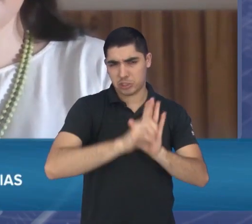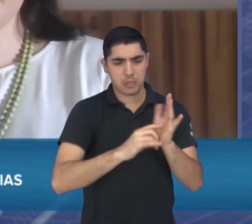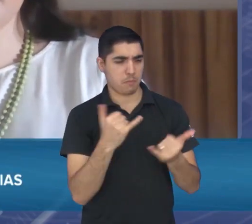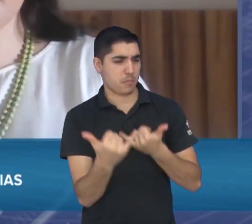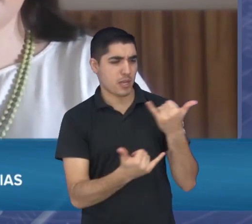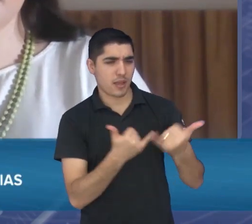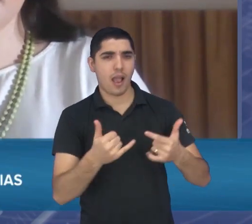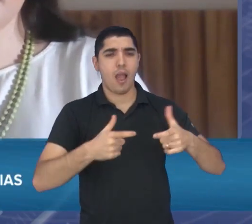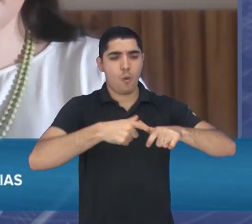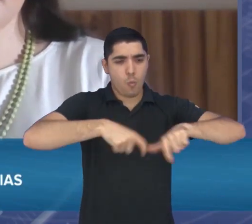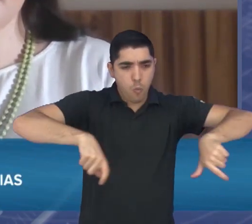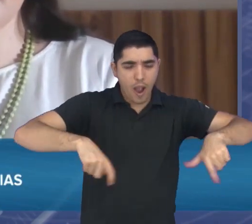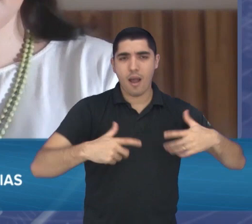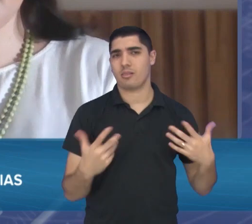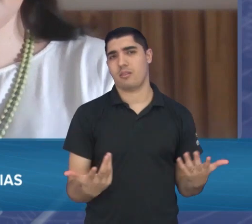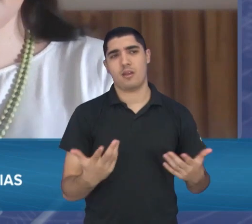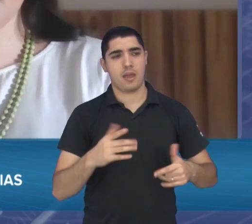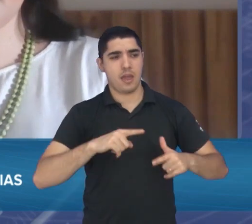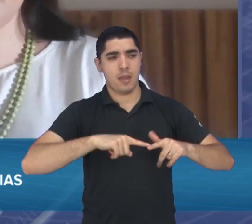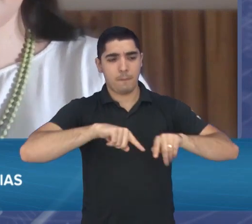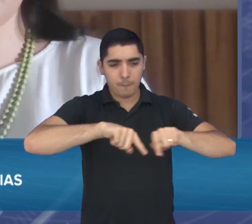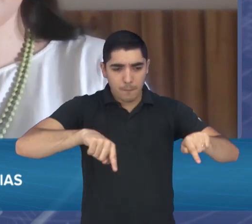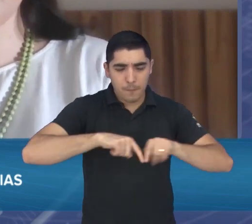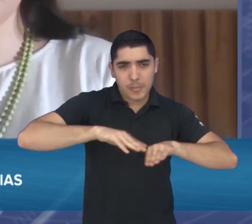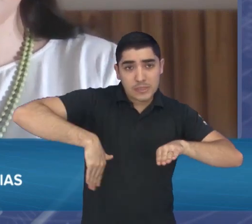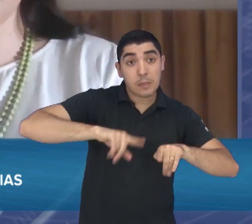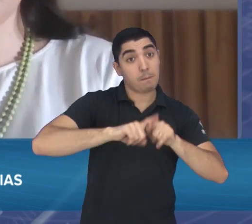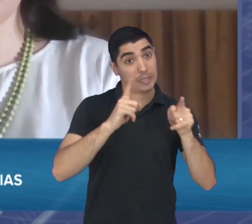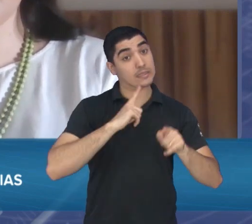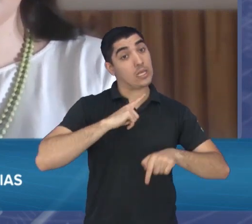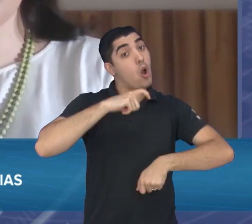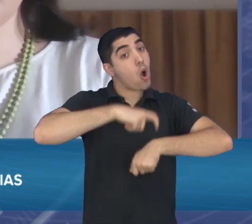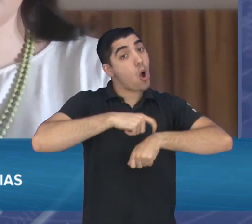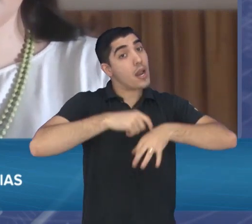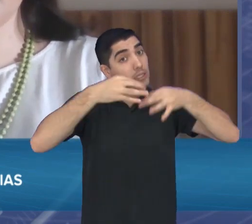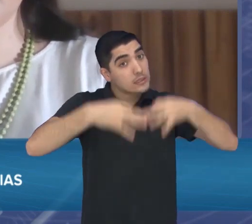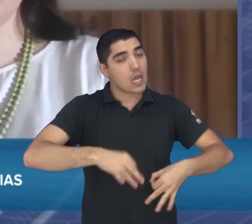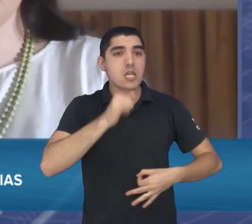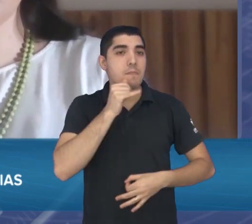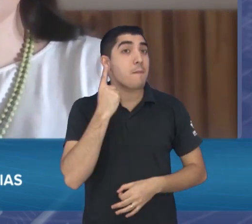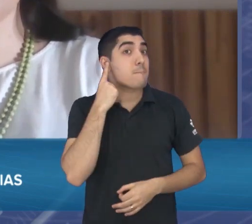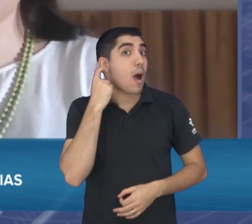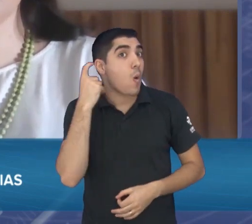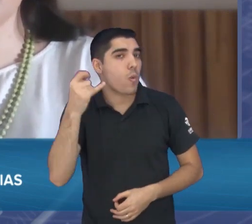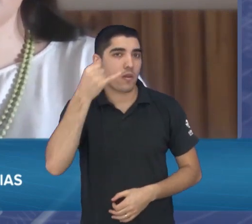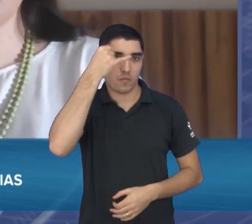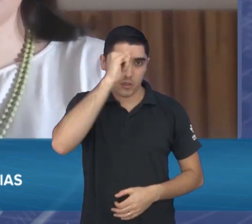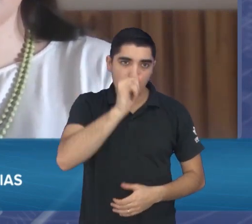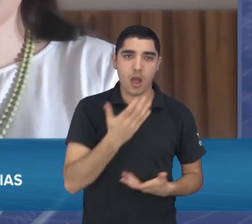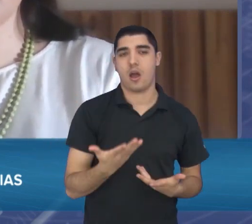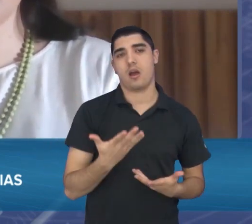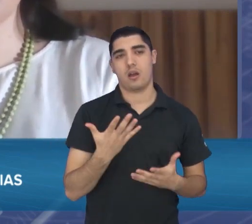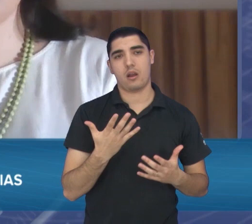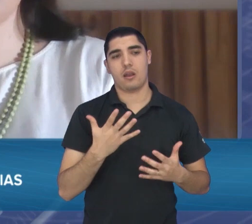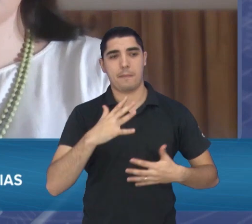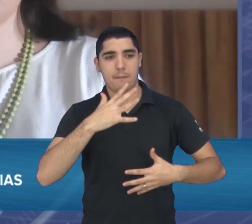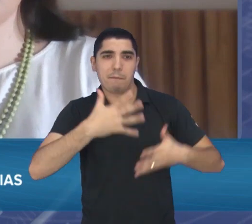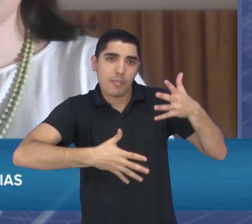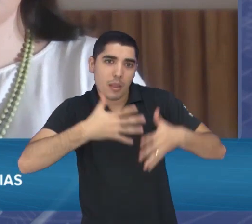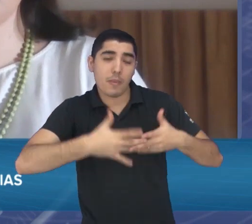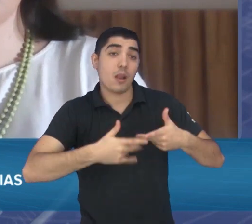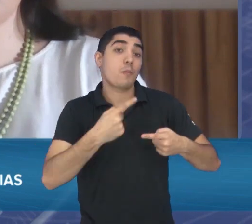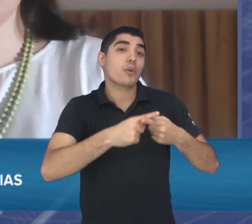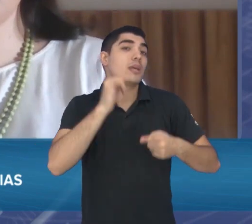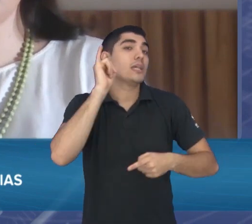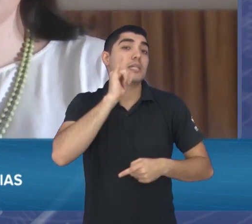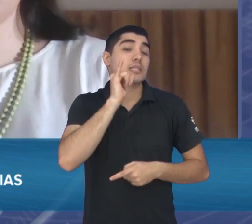numa piscina, mas aí tem que respeitar o horário, tem que tomar cuidado com o som, barulho demais. o que acontece muito, questão de